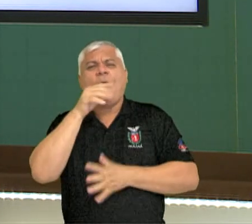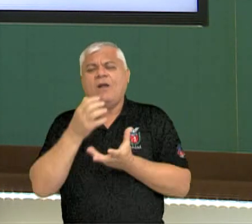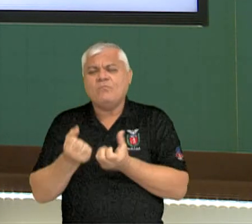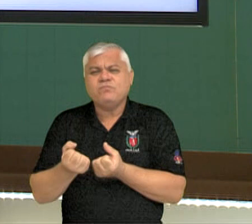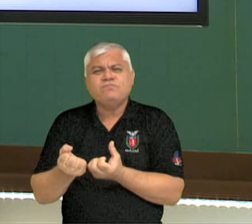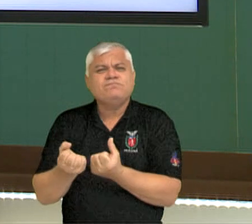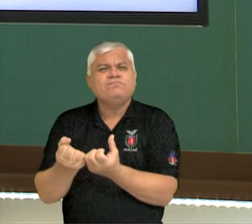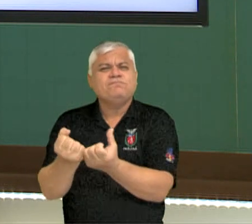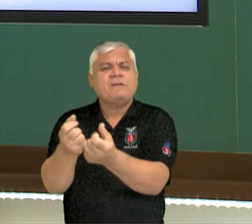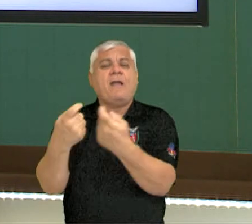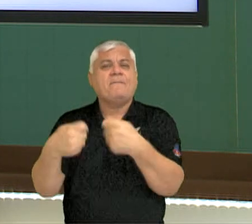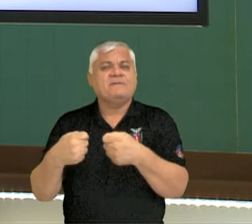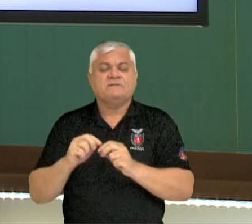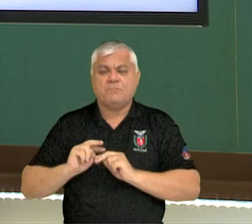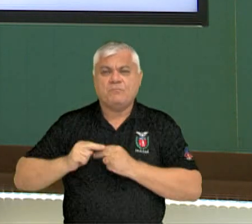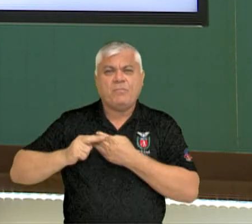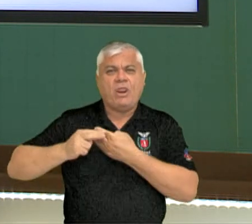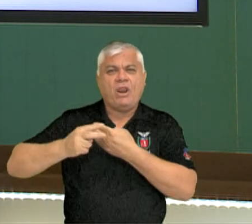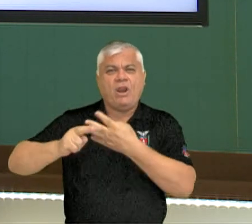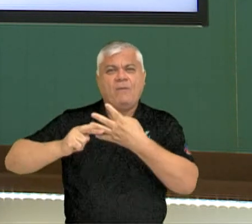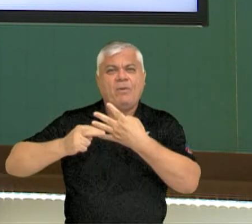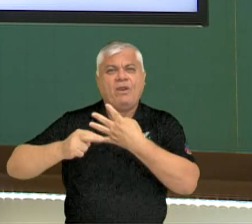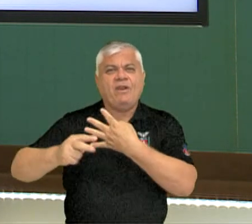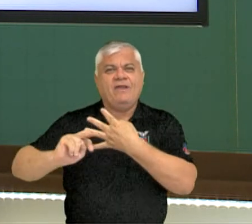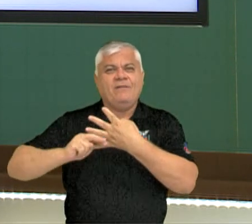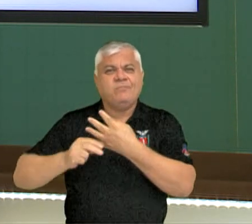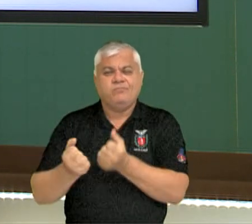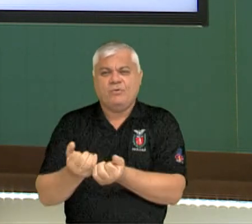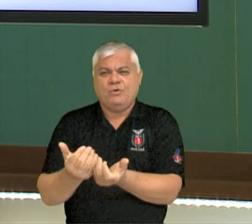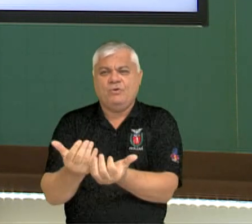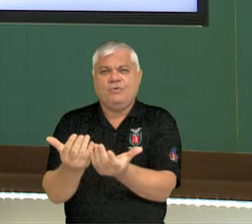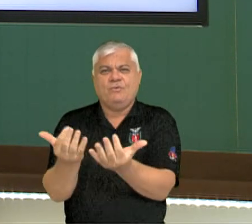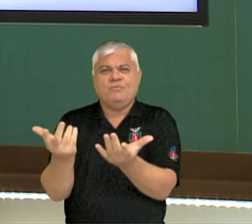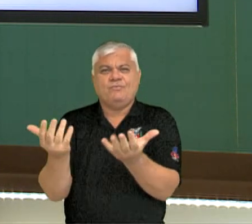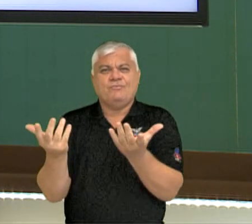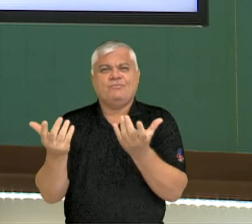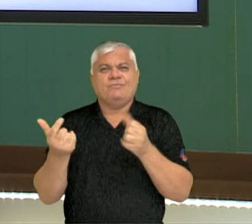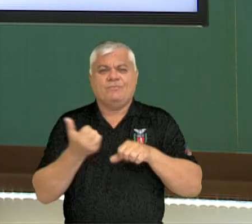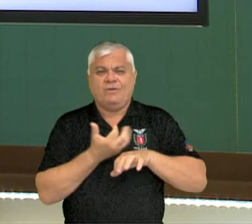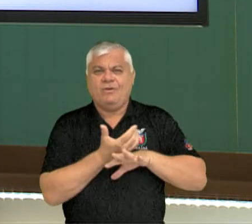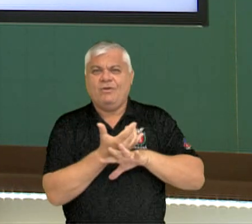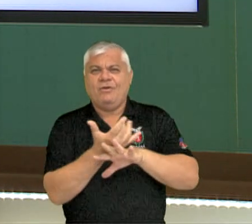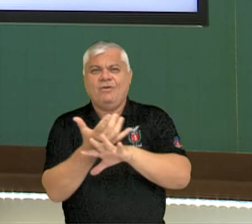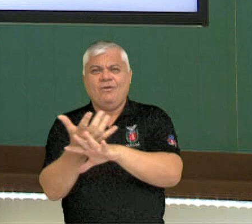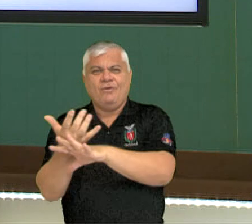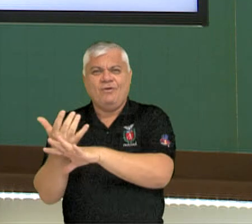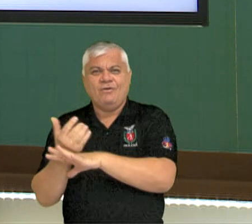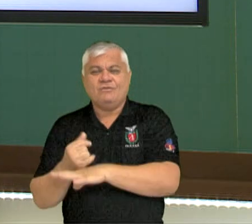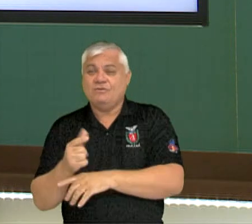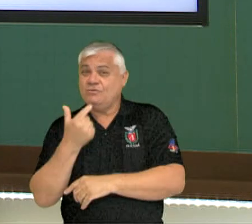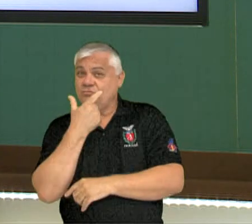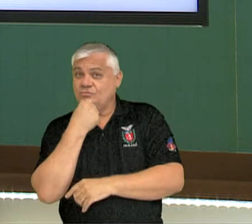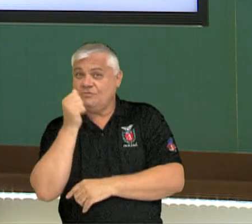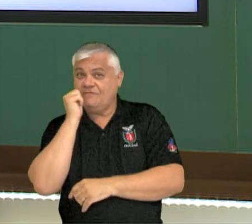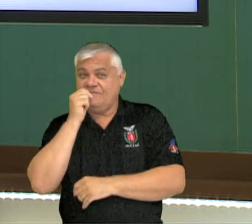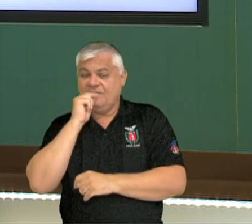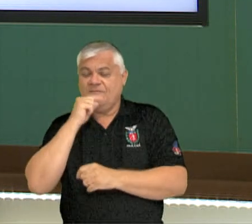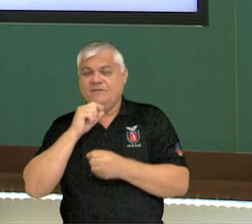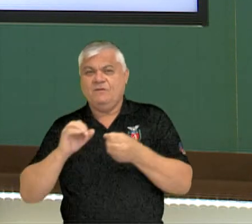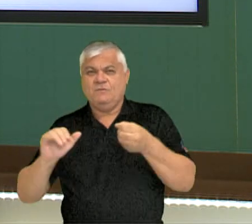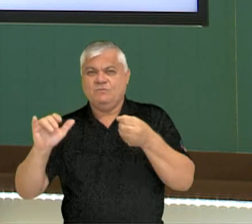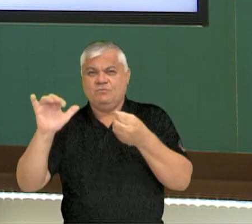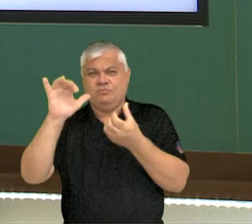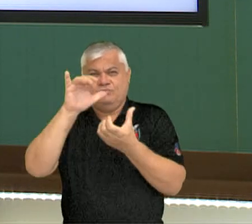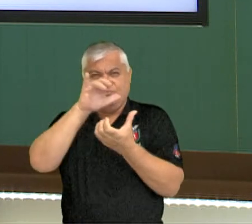se reproduzir, porque a movimentação do gameta masculino para ir ao encontro do feminino ainda depende